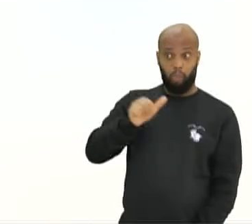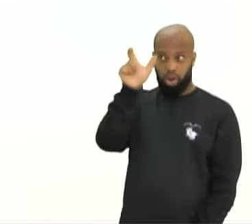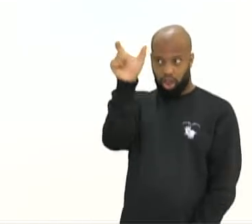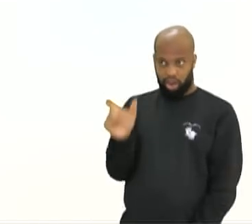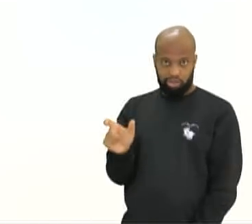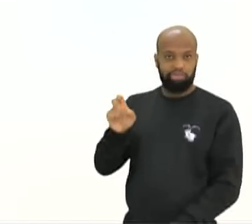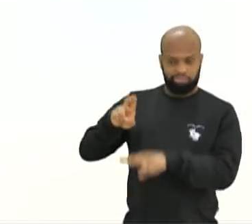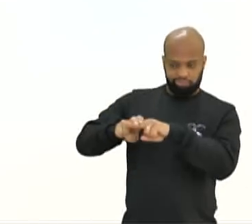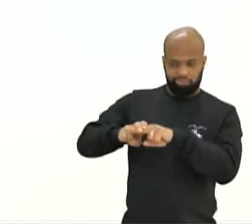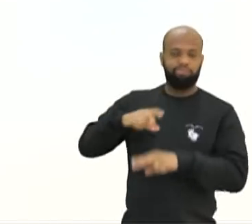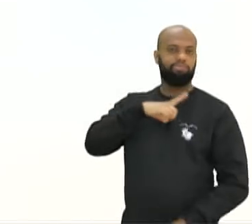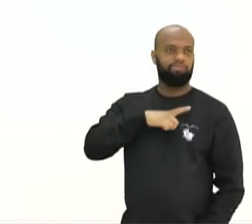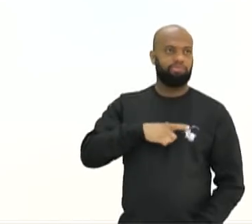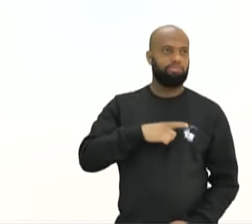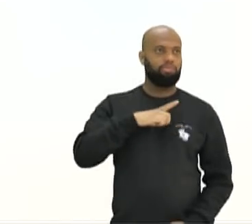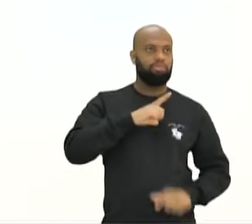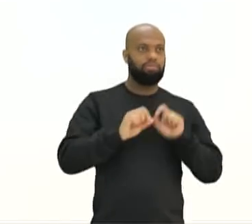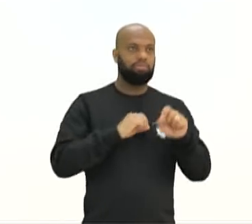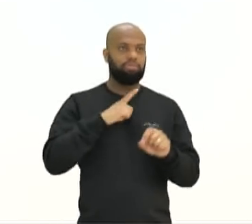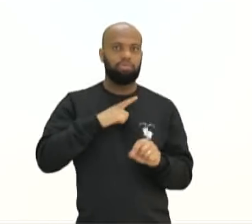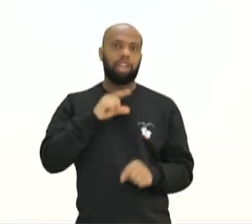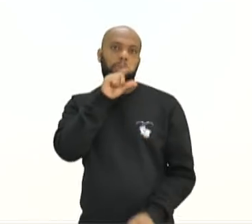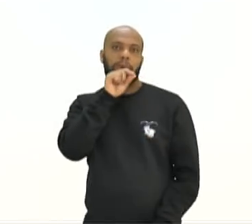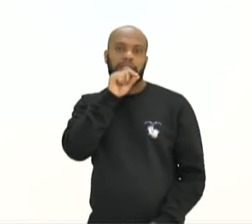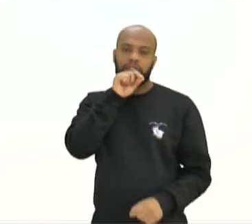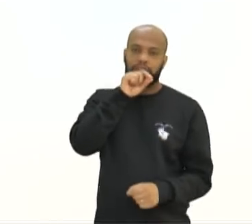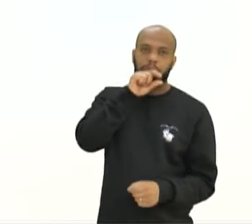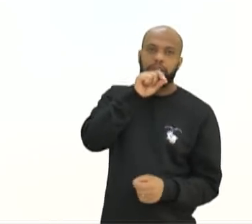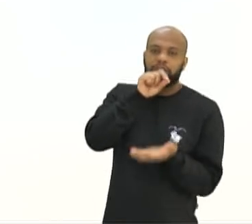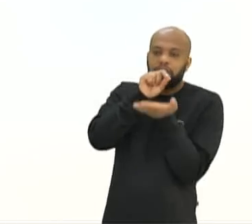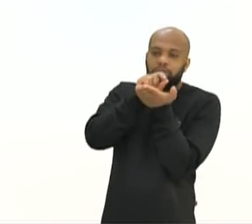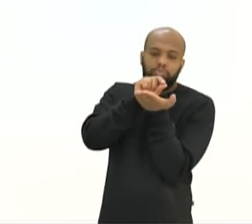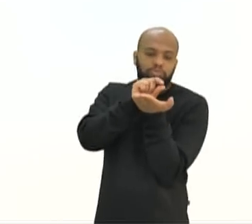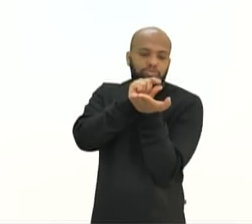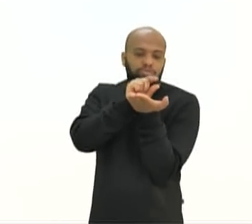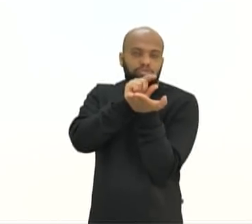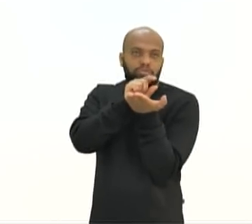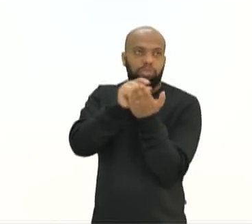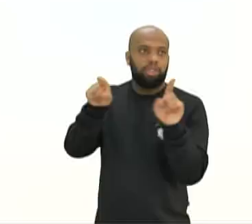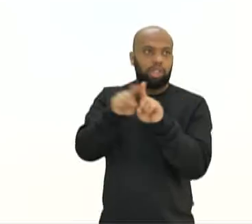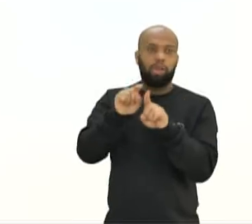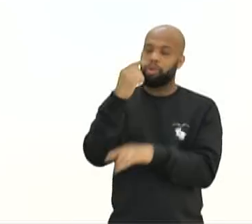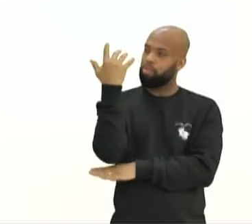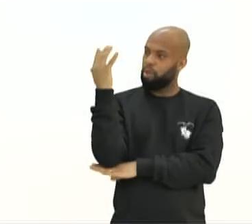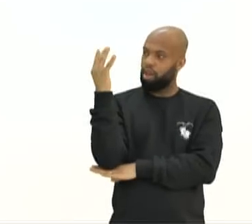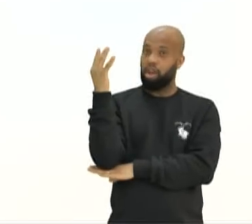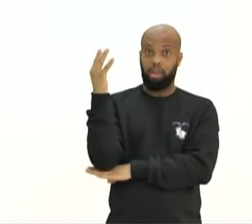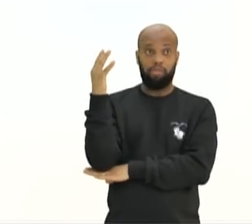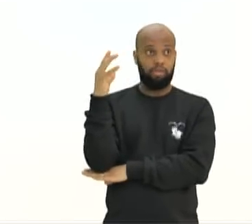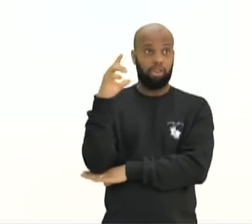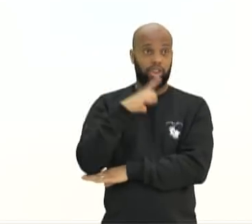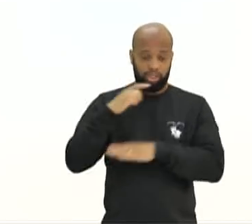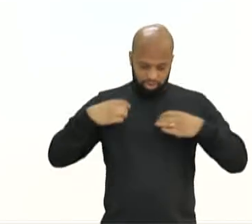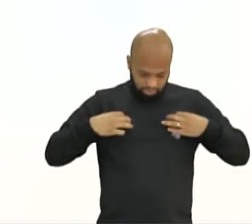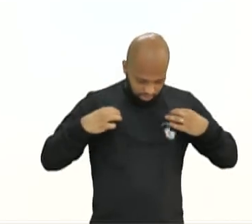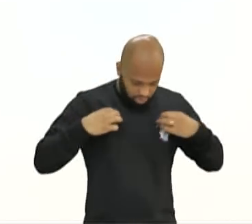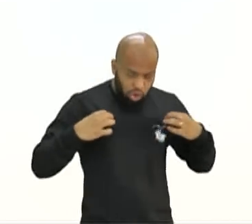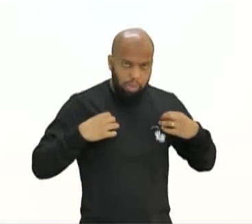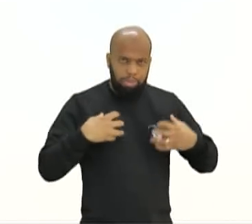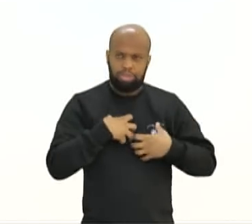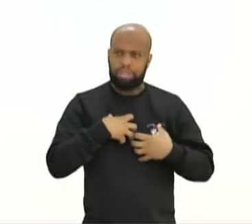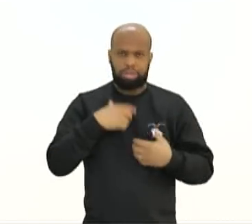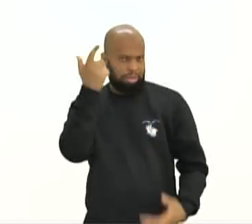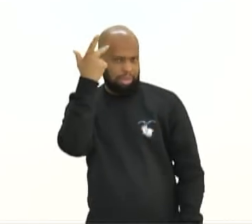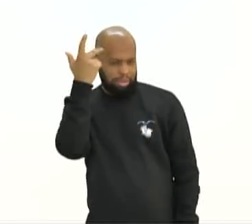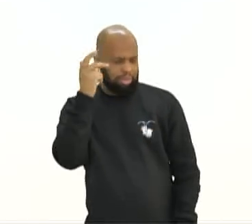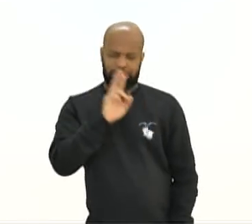aparentemente sentada, com um pássaro na mão, uma árvore. Ela está vestida de uma forma não tão